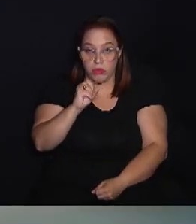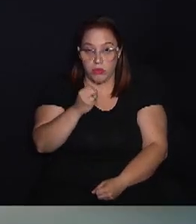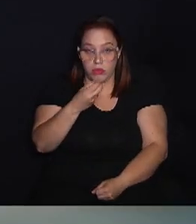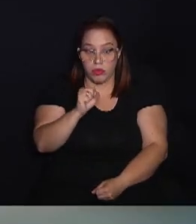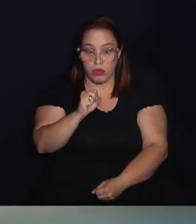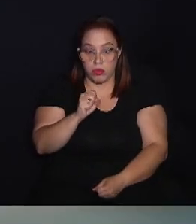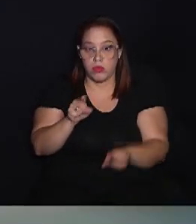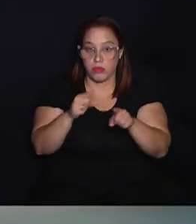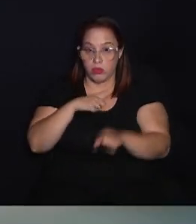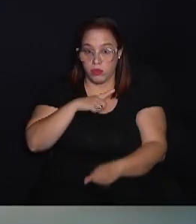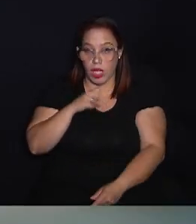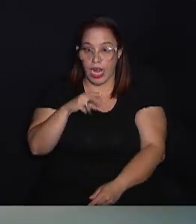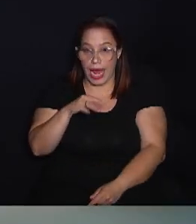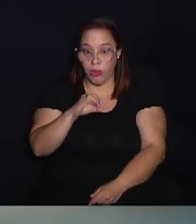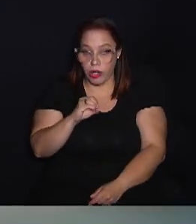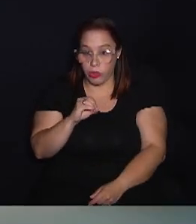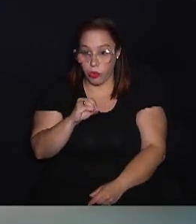2025-2028.